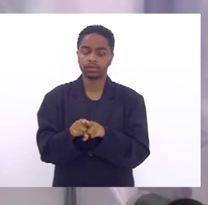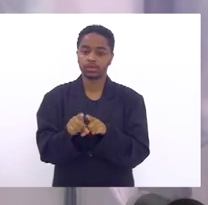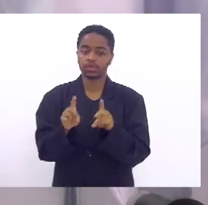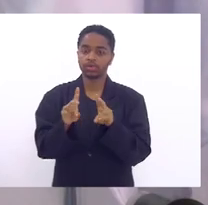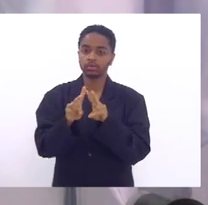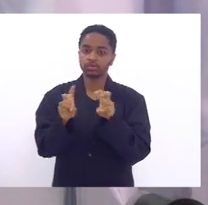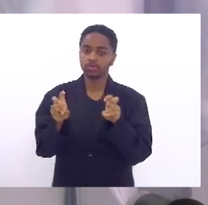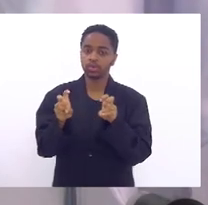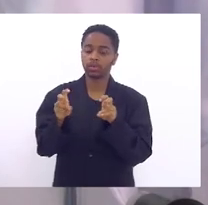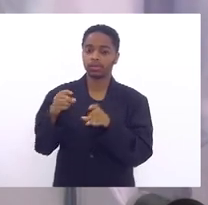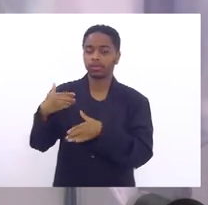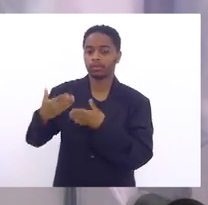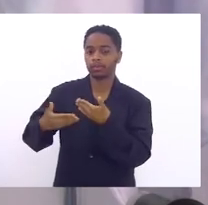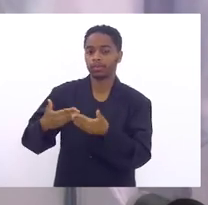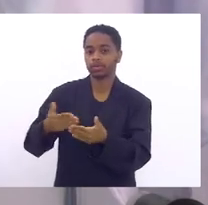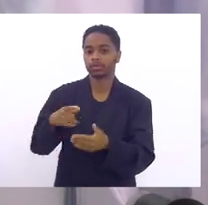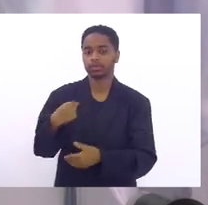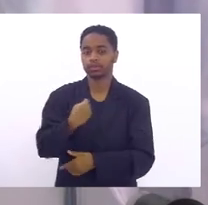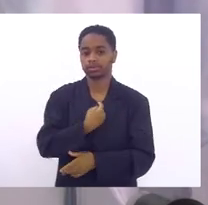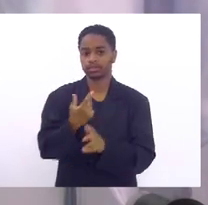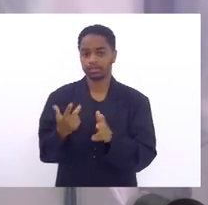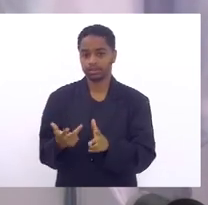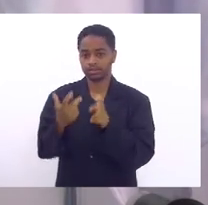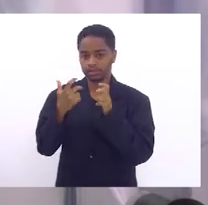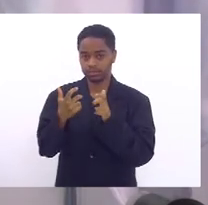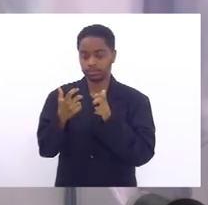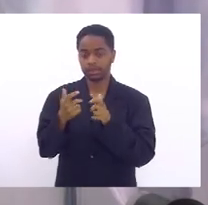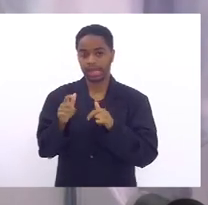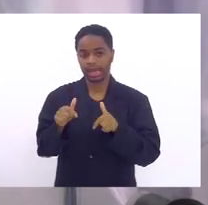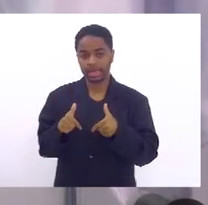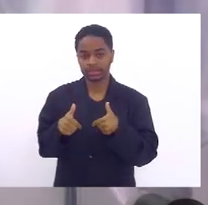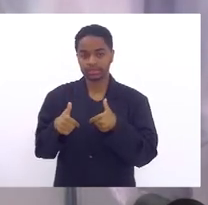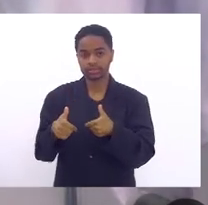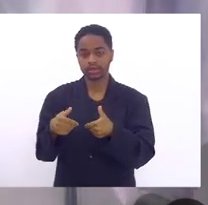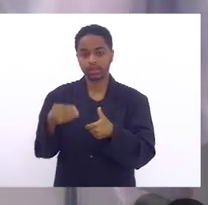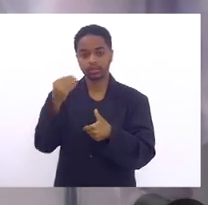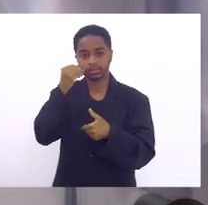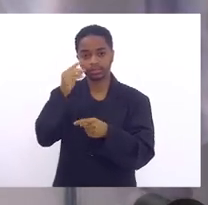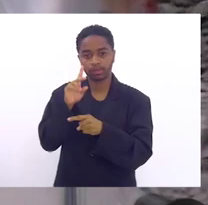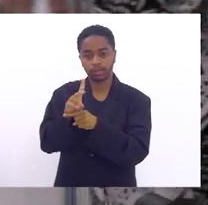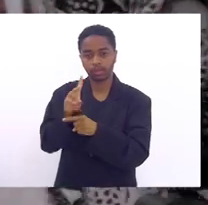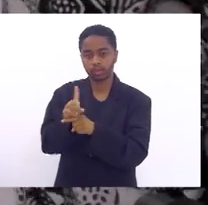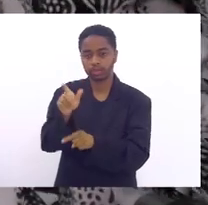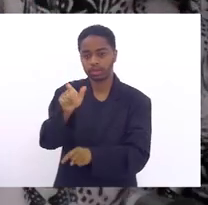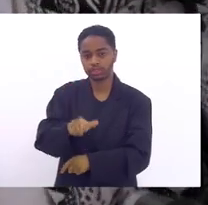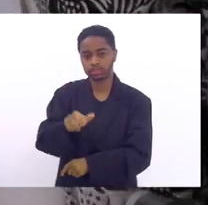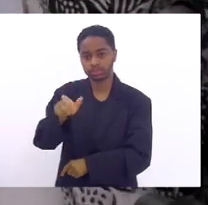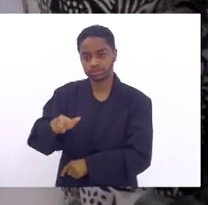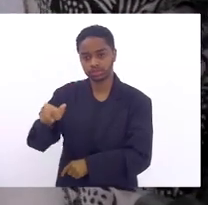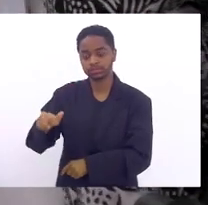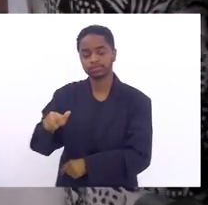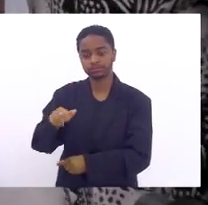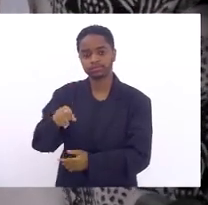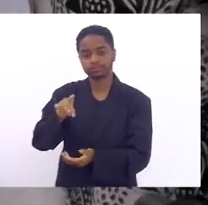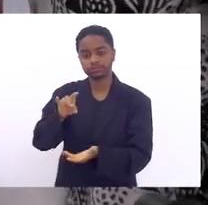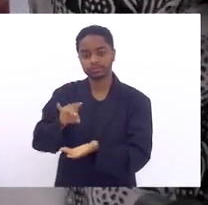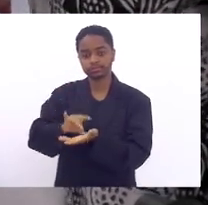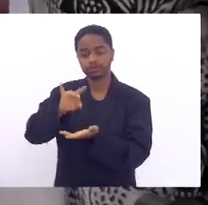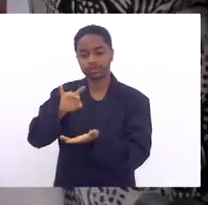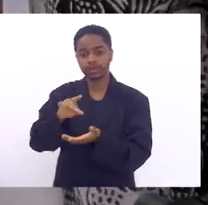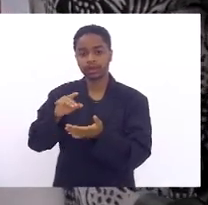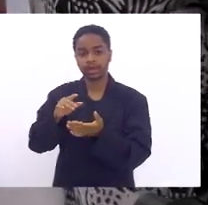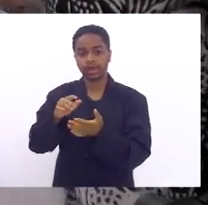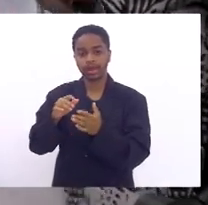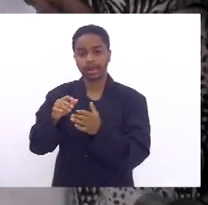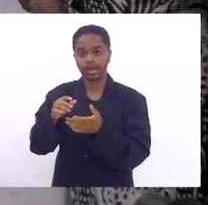processo em que a gente vê eh medidas protetivas sendo eh consolidadas mas que pouco a gente